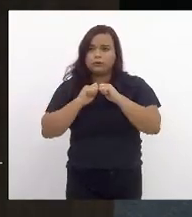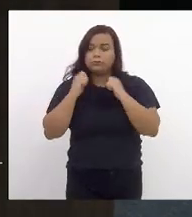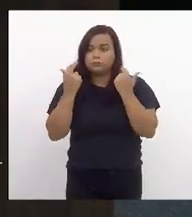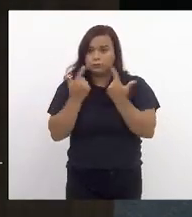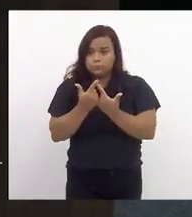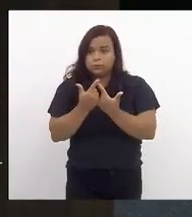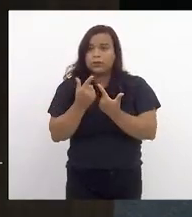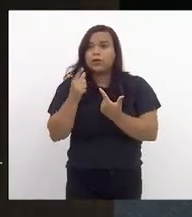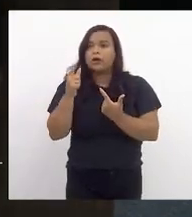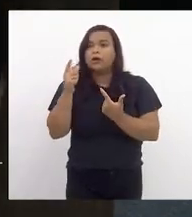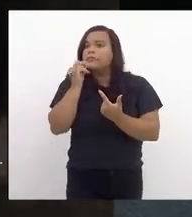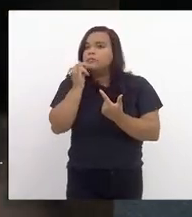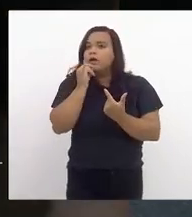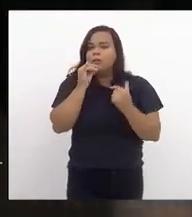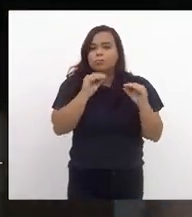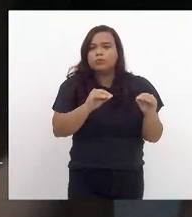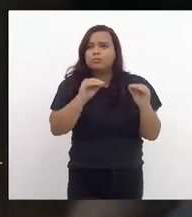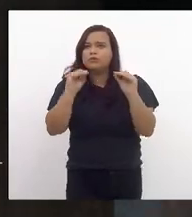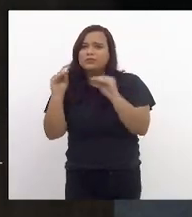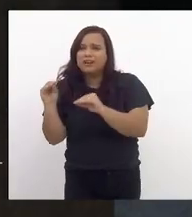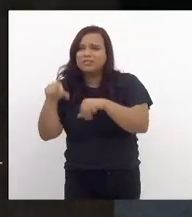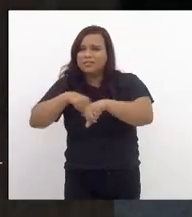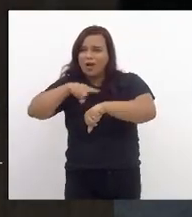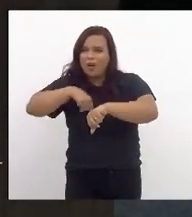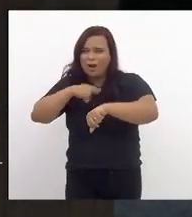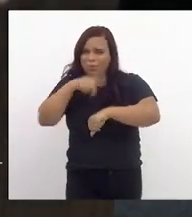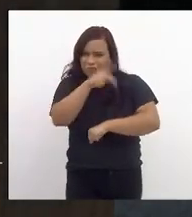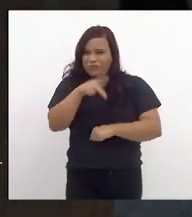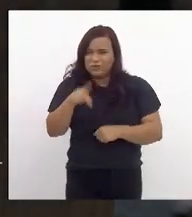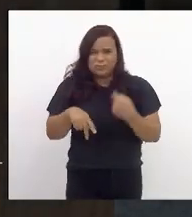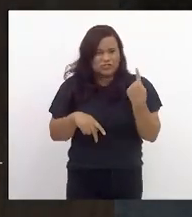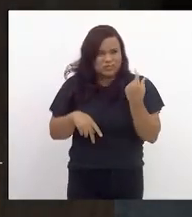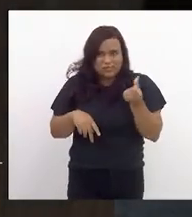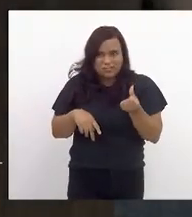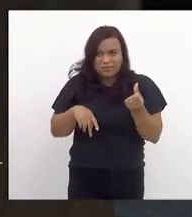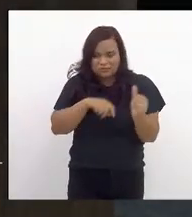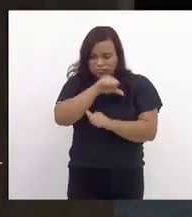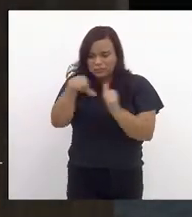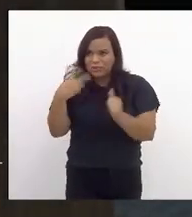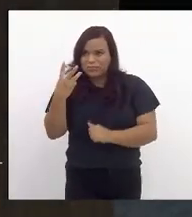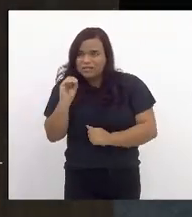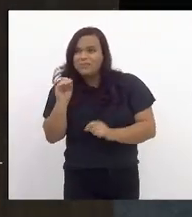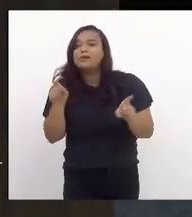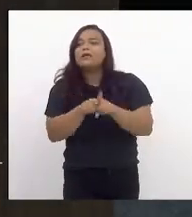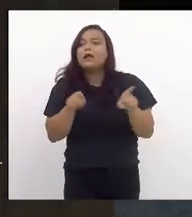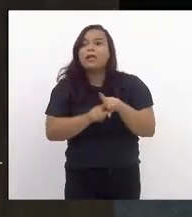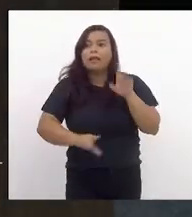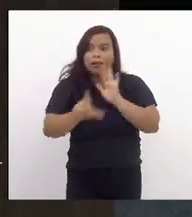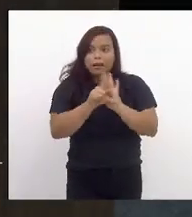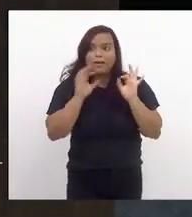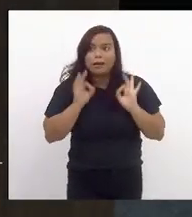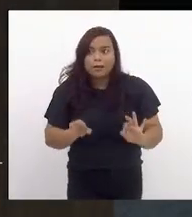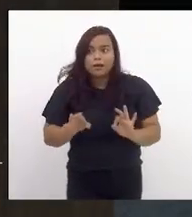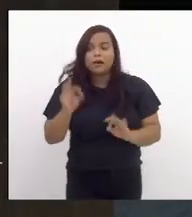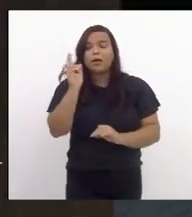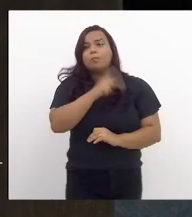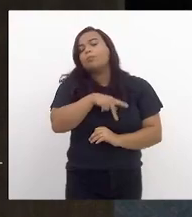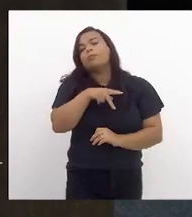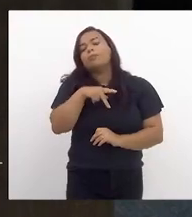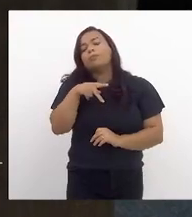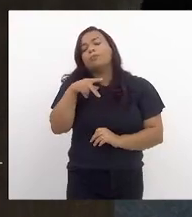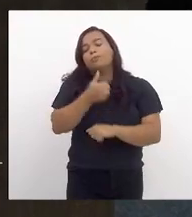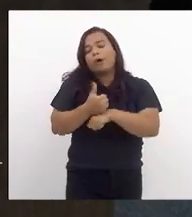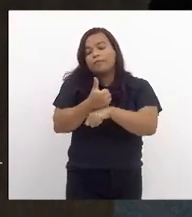dos professores 16 para 30 horas, assim como a lei que garante que os profissionais da educação que estão